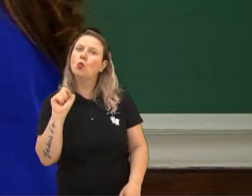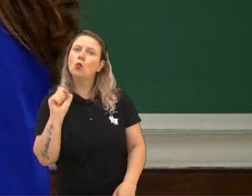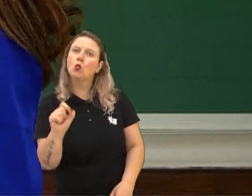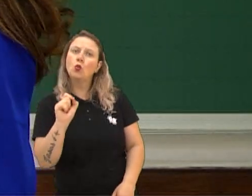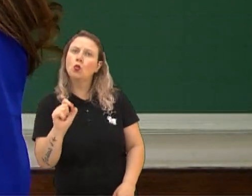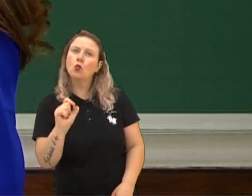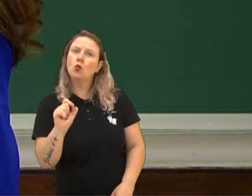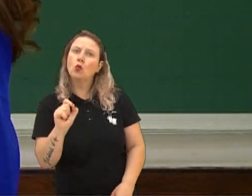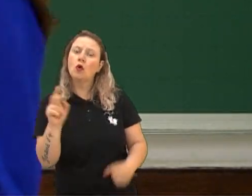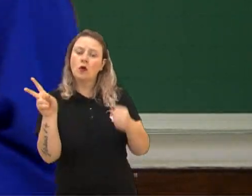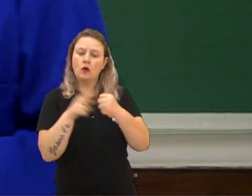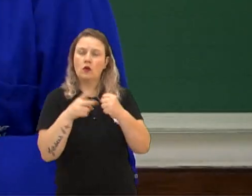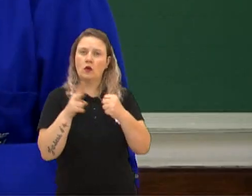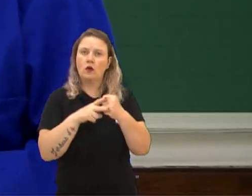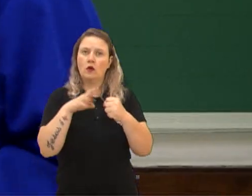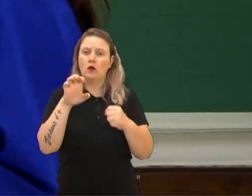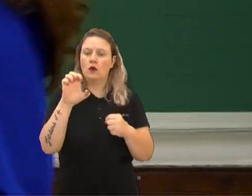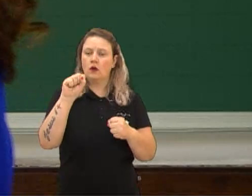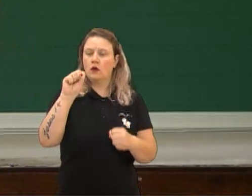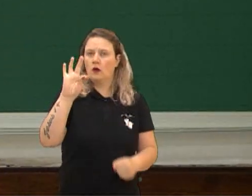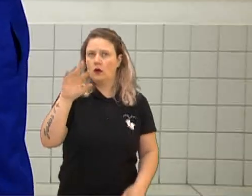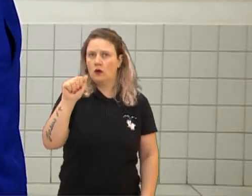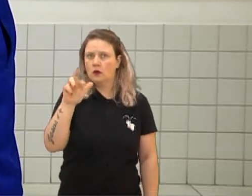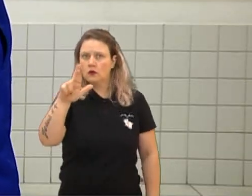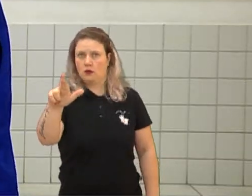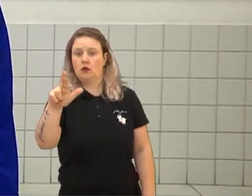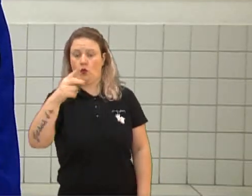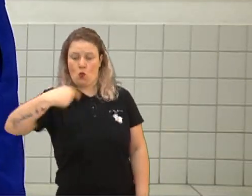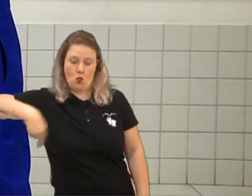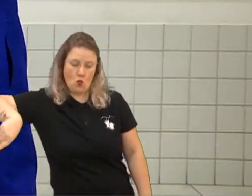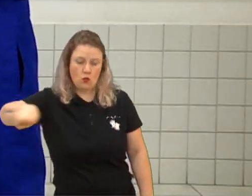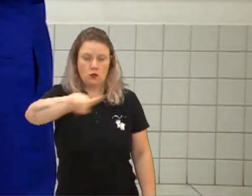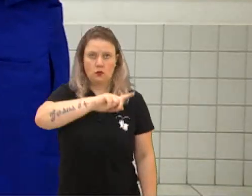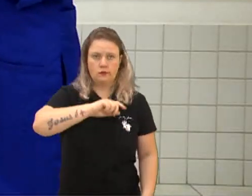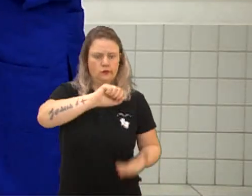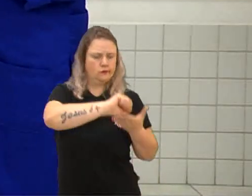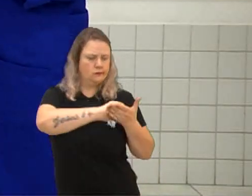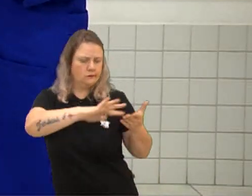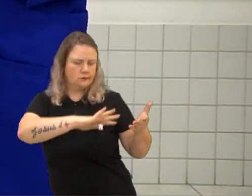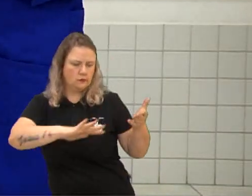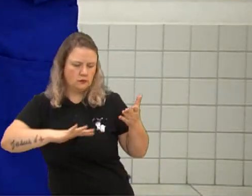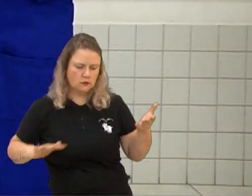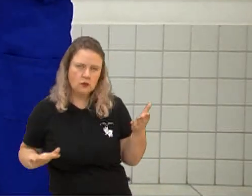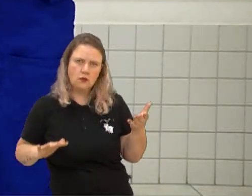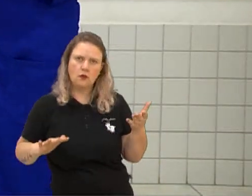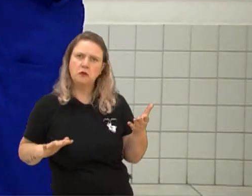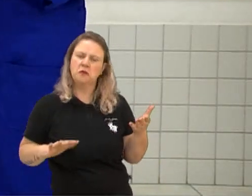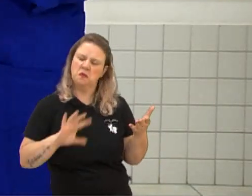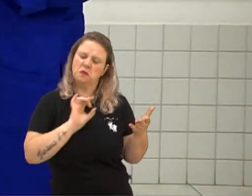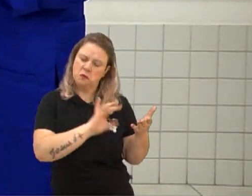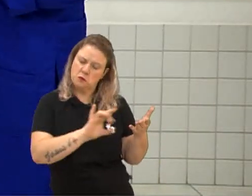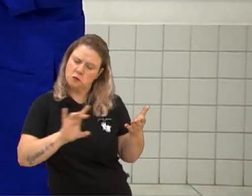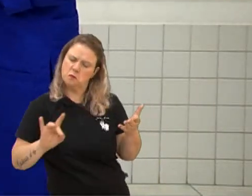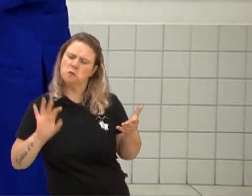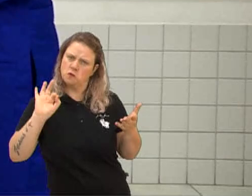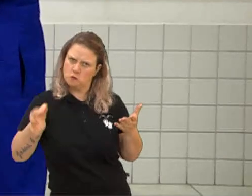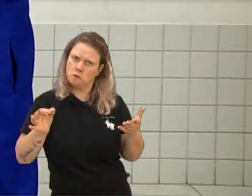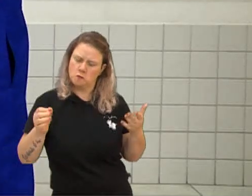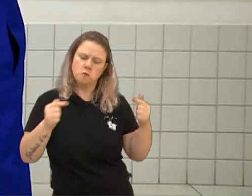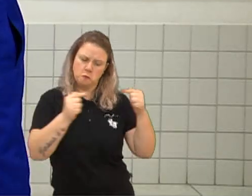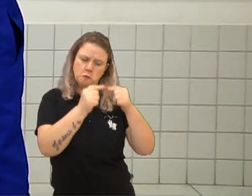estar, nós temos o pronome nós. Estou com as atividades em dia. Se você e eu